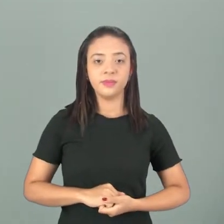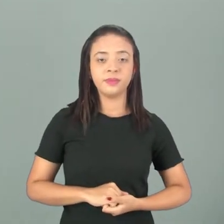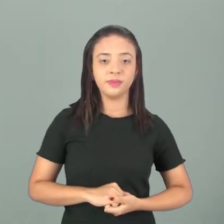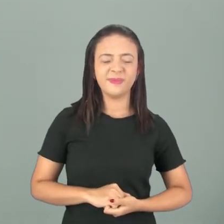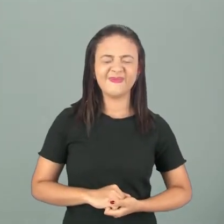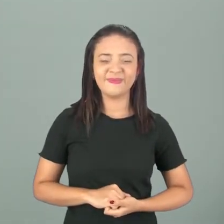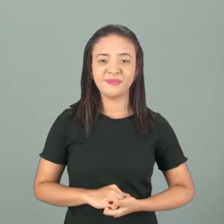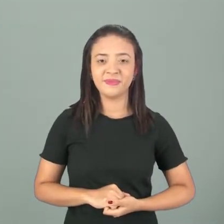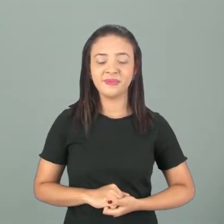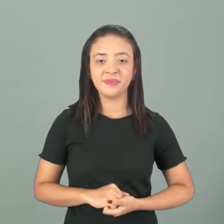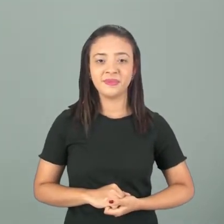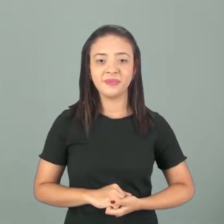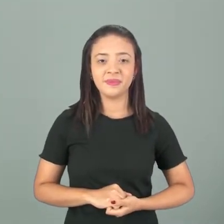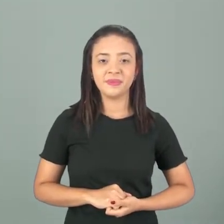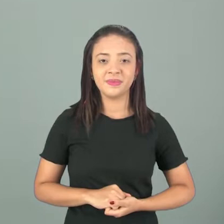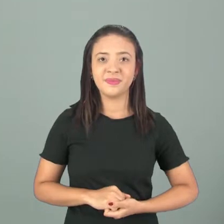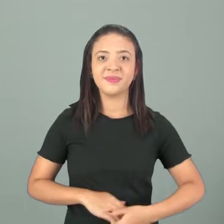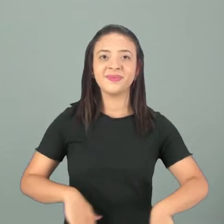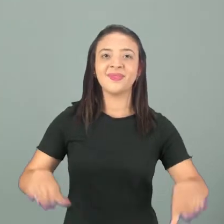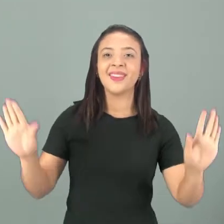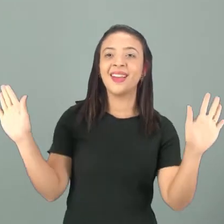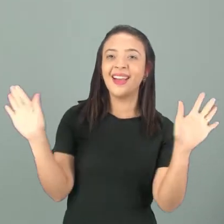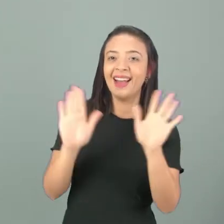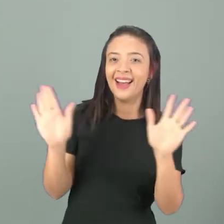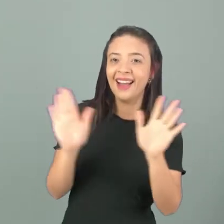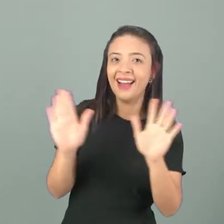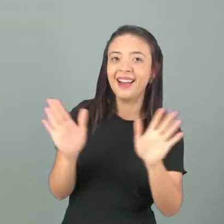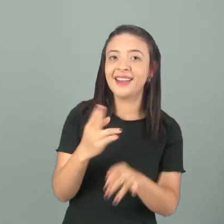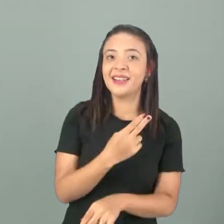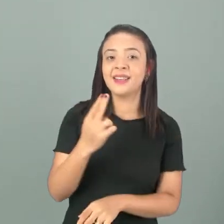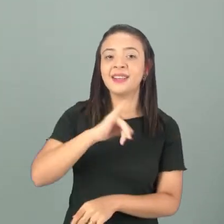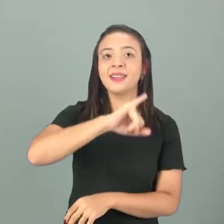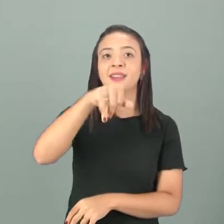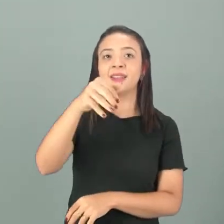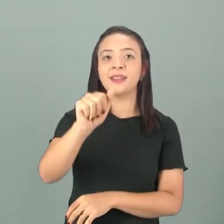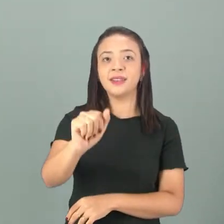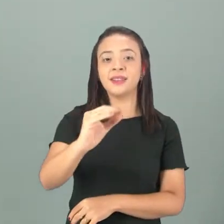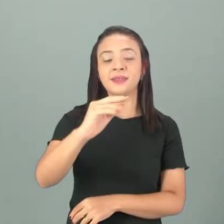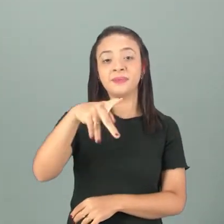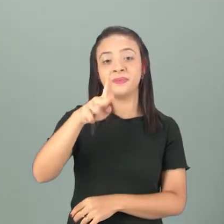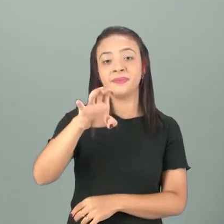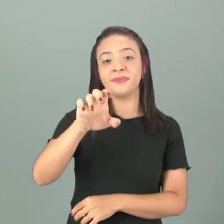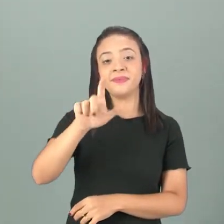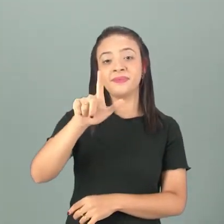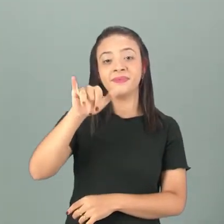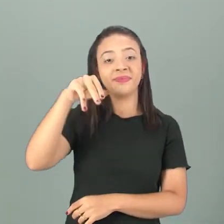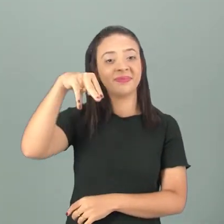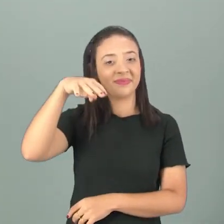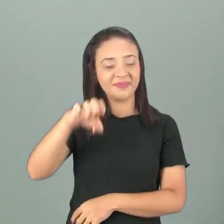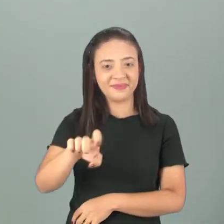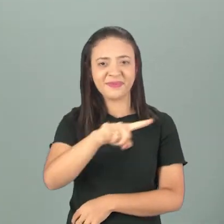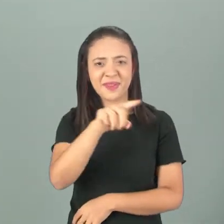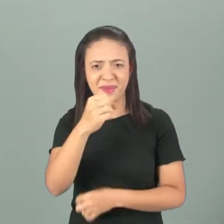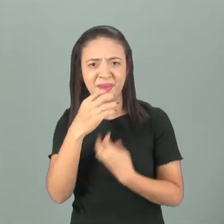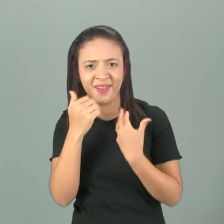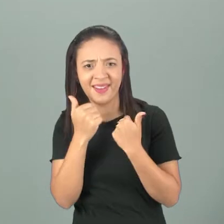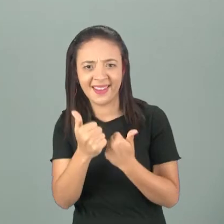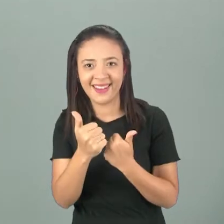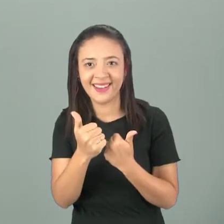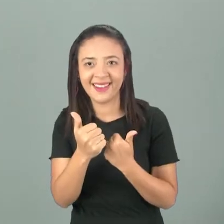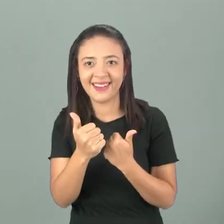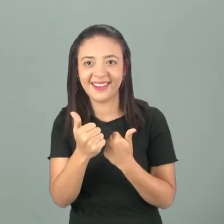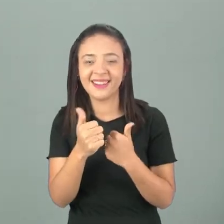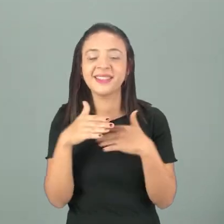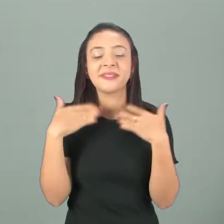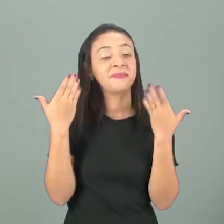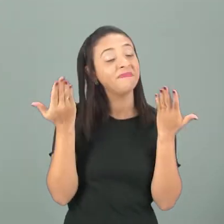Hi guys, how are you? My name is Jaqueline and welcome to our English classes. Olá pessoal, como vocês estão? Espero que